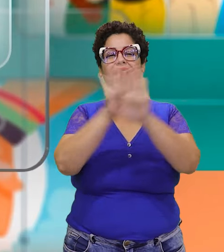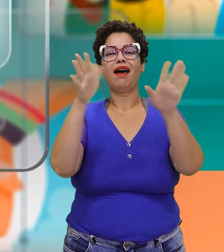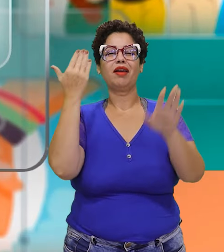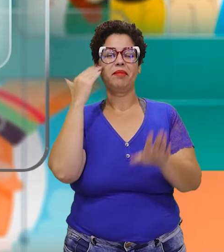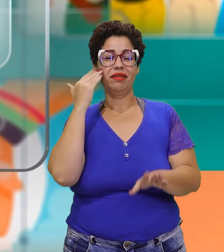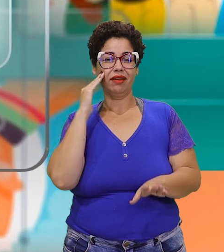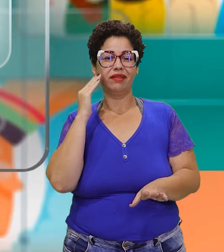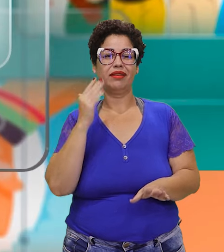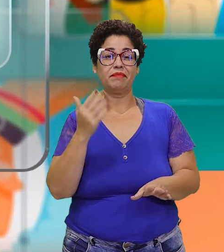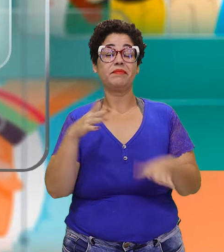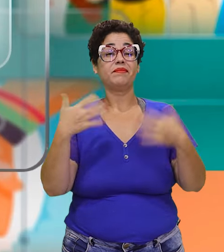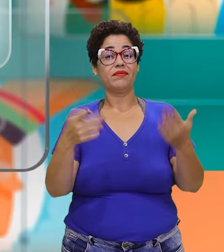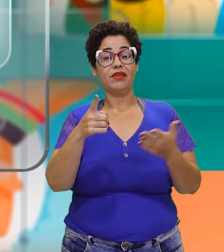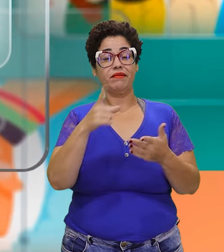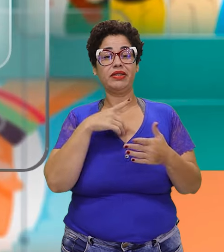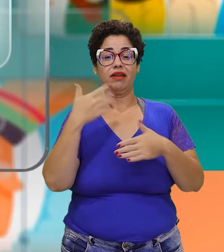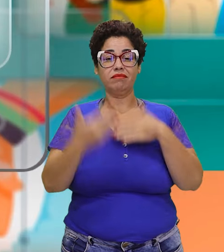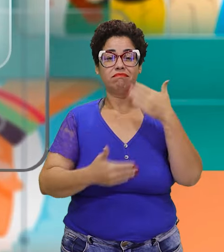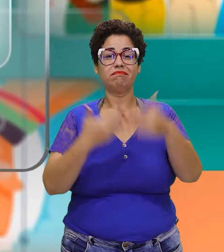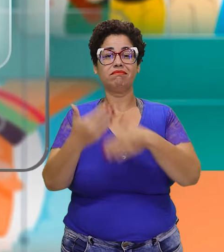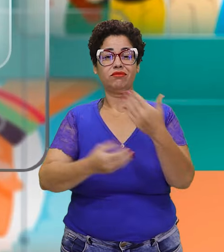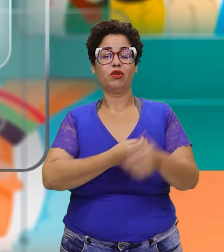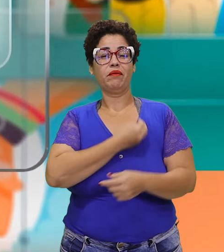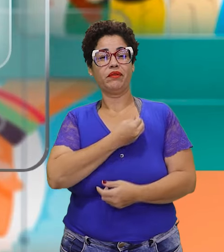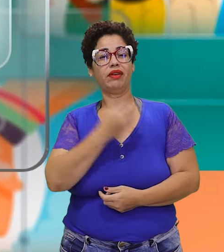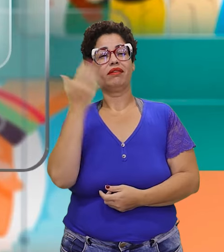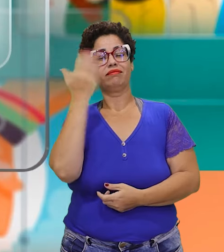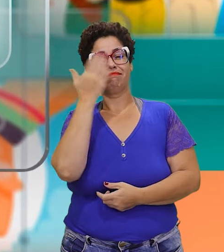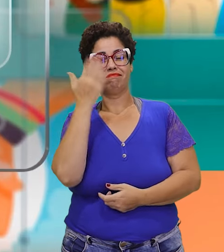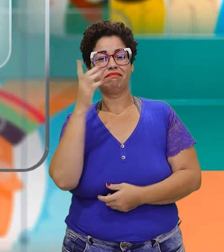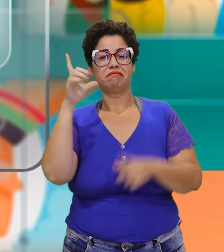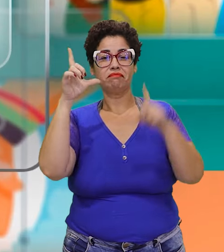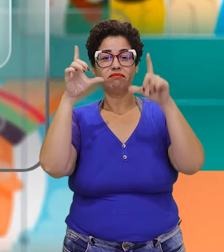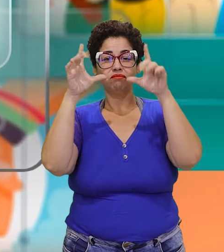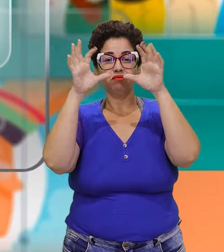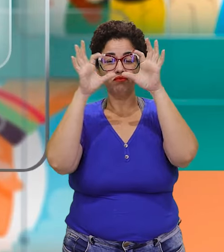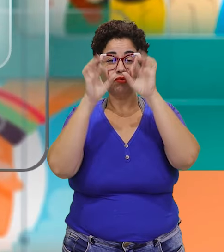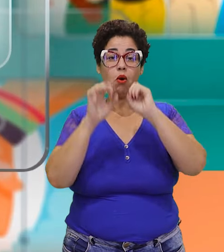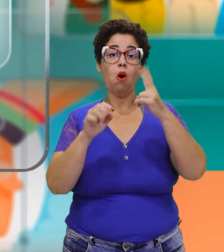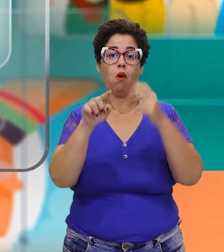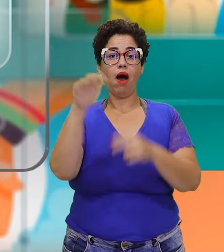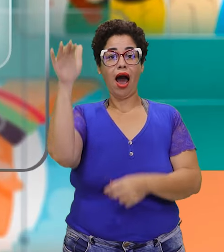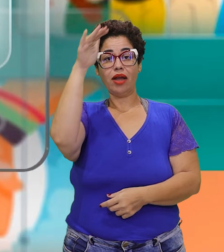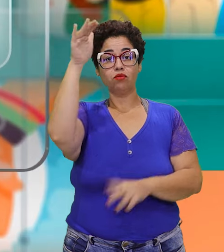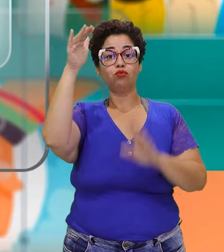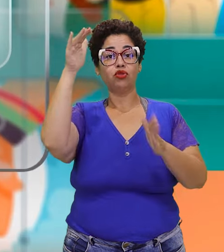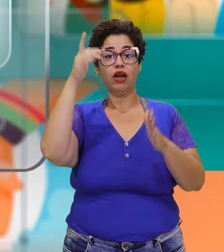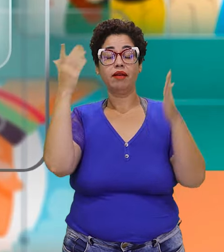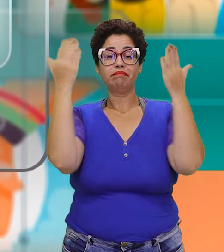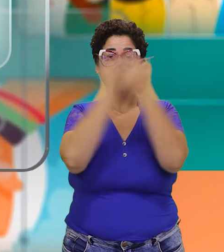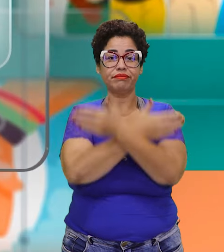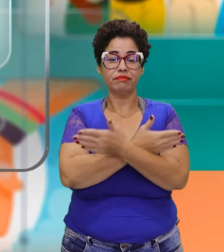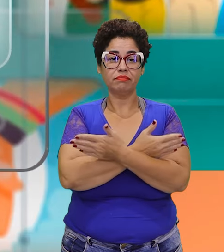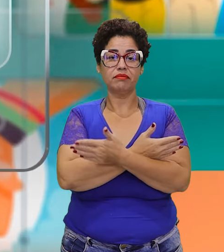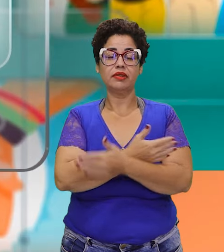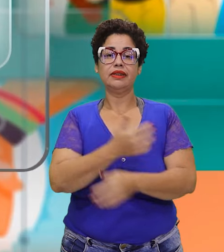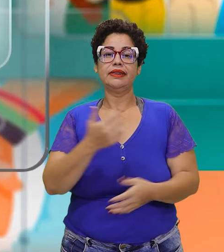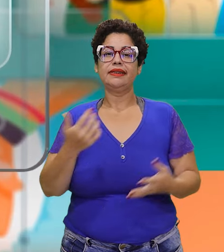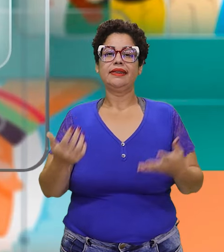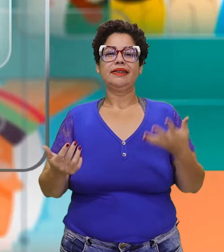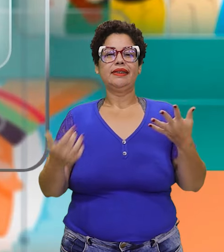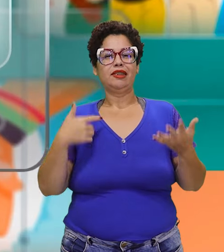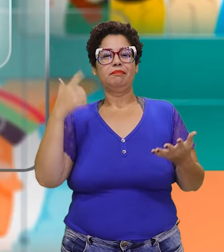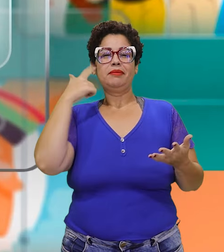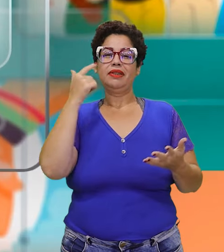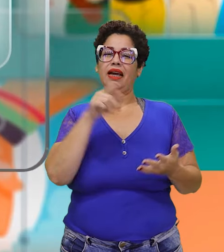maneira. E aí, quando você vai perdendo ao longo da vida, ou perde quanto adulto,